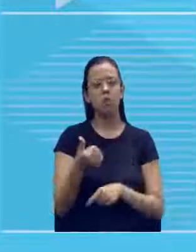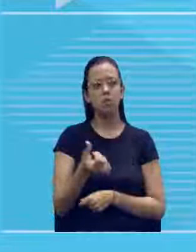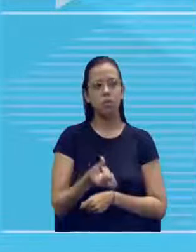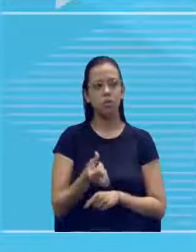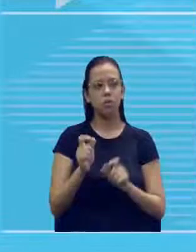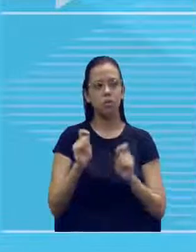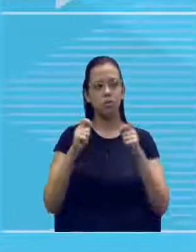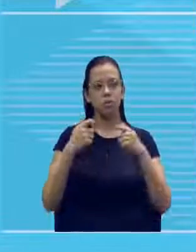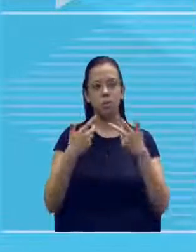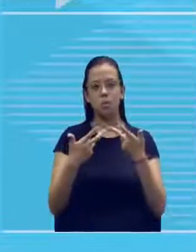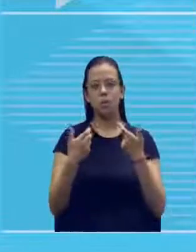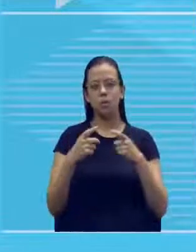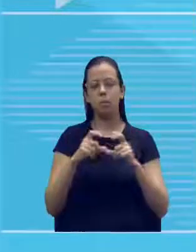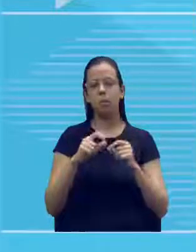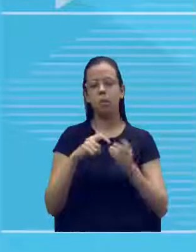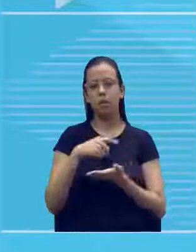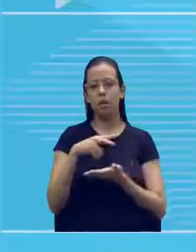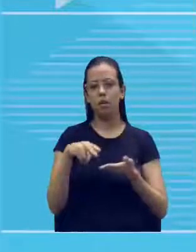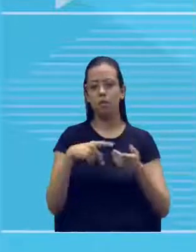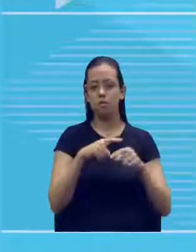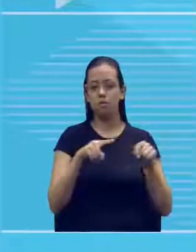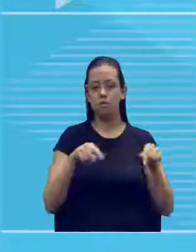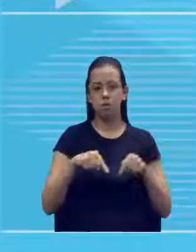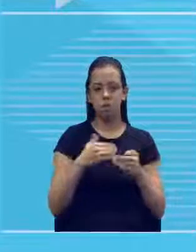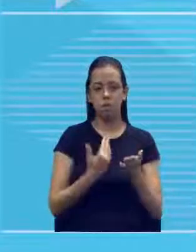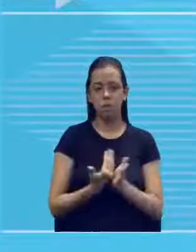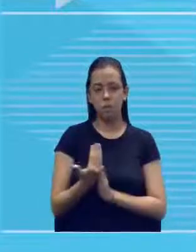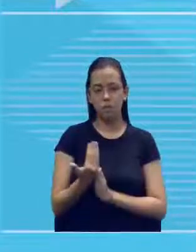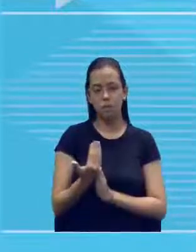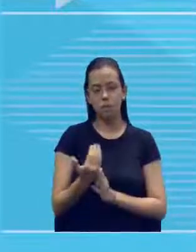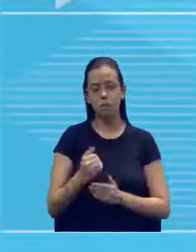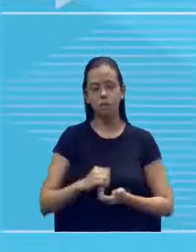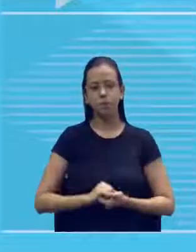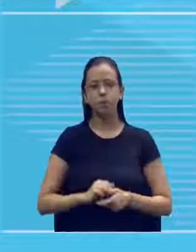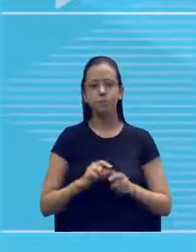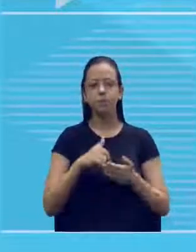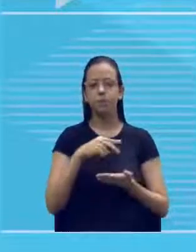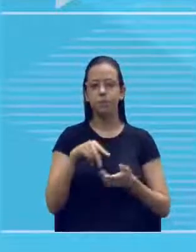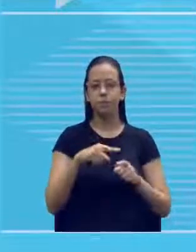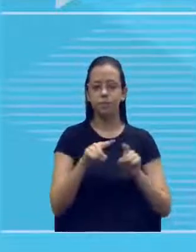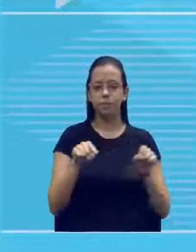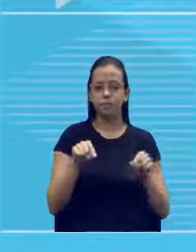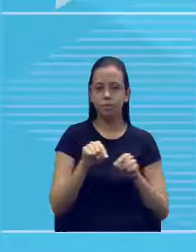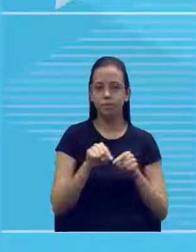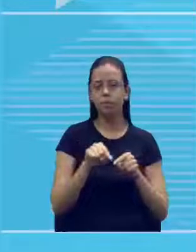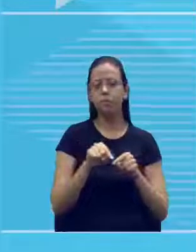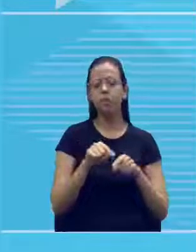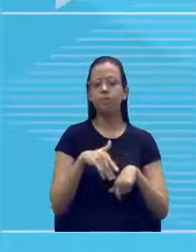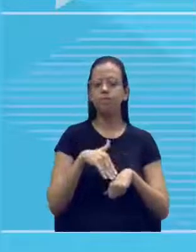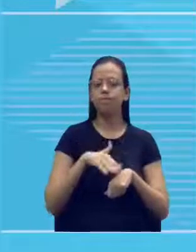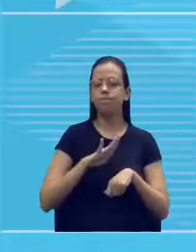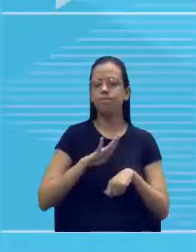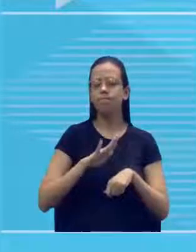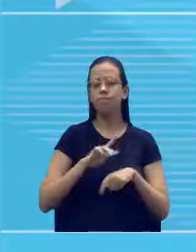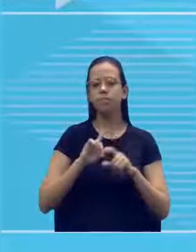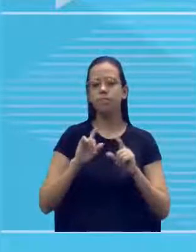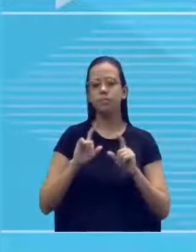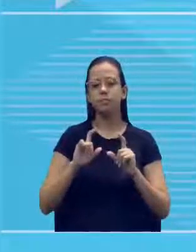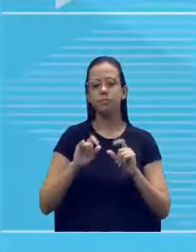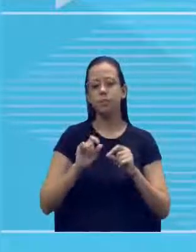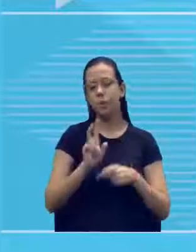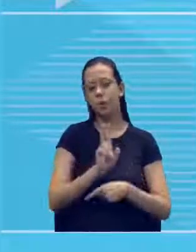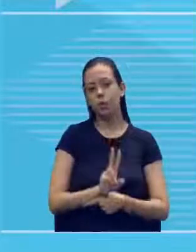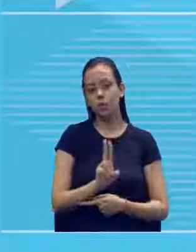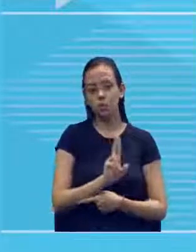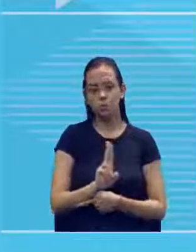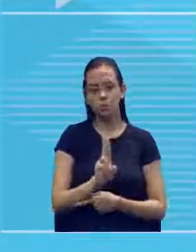dança de salão sendo iniciada, né? A dança de salão sendo mais